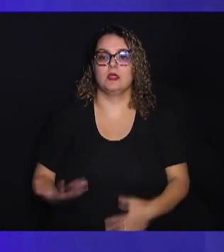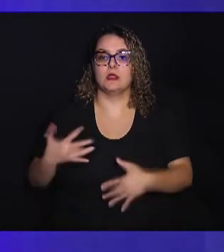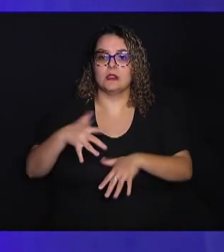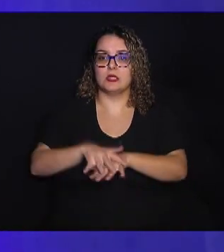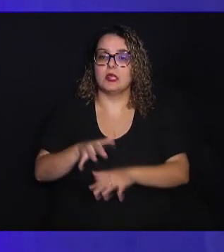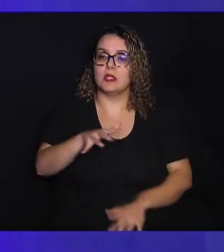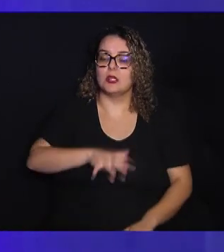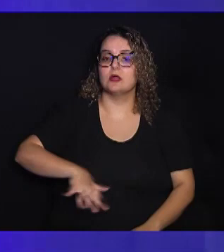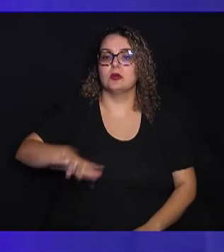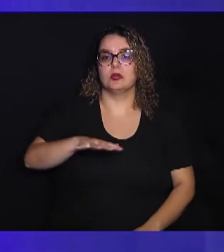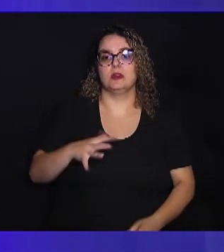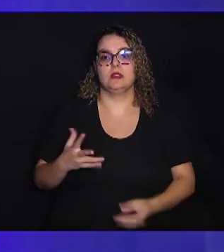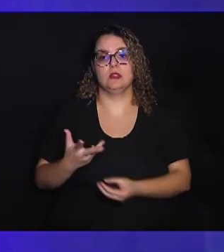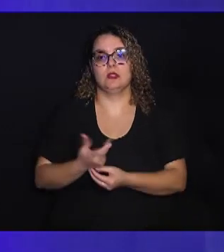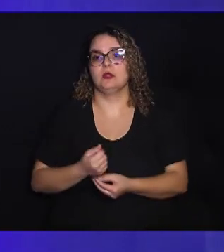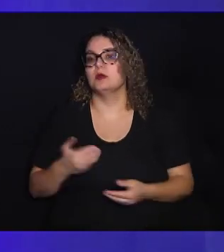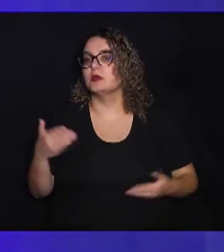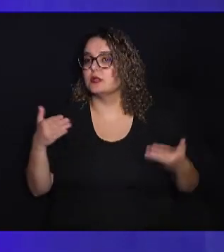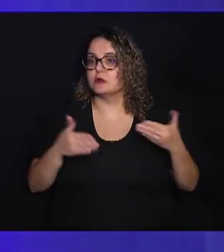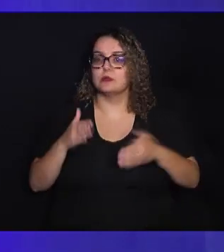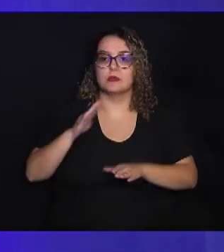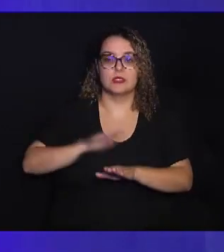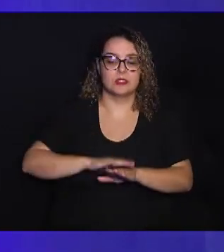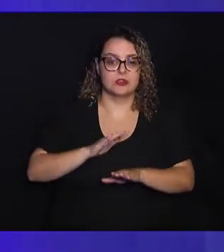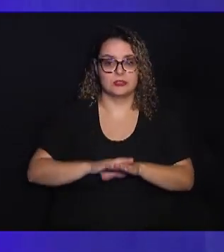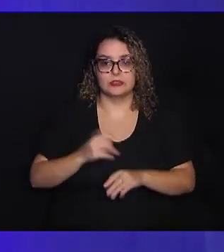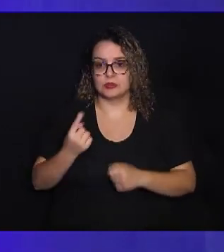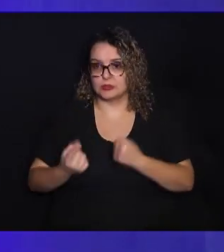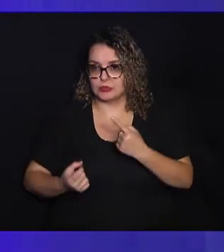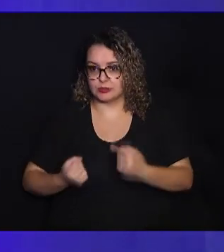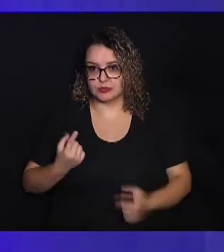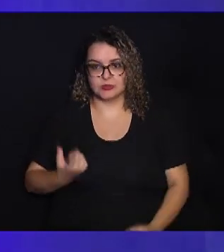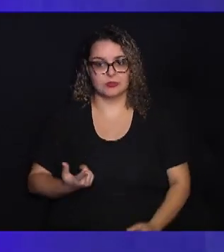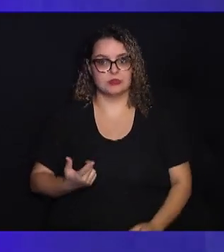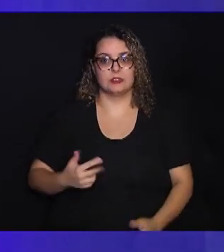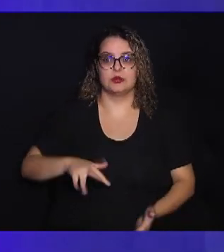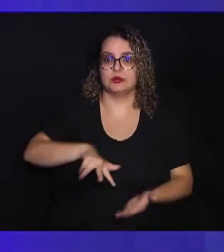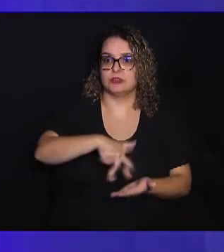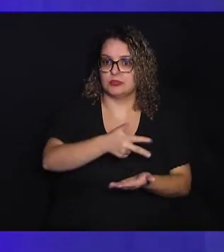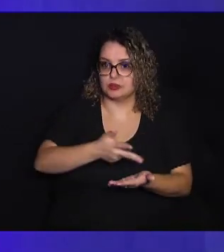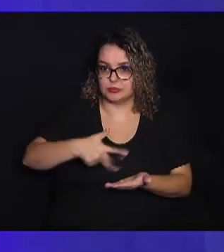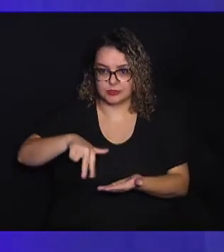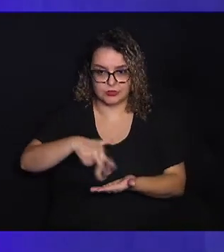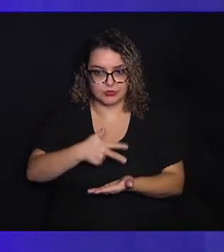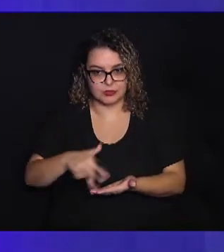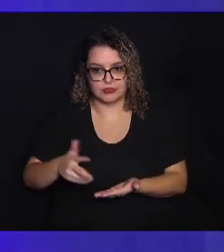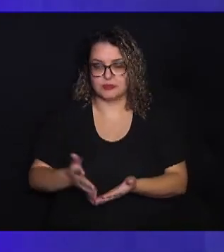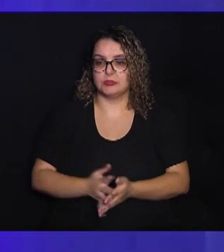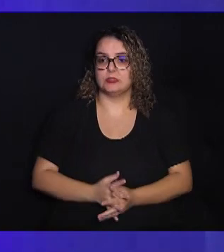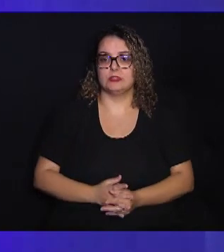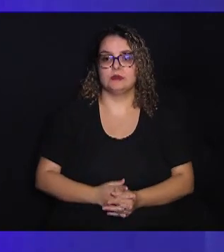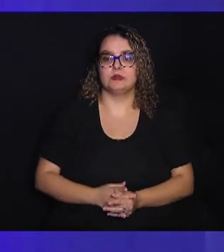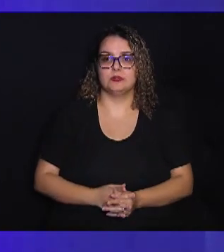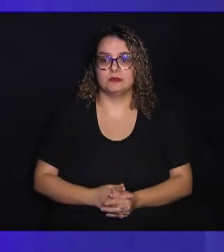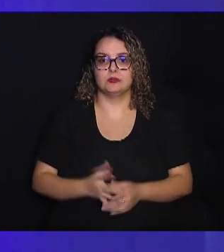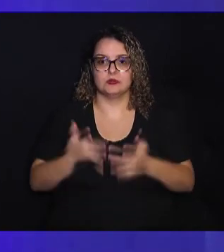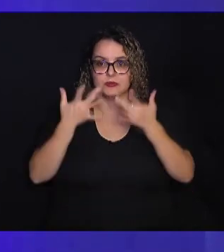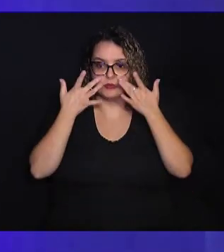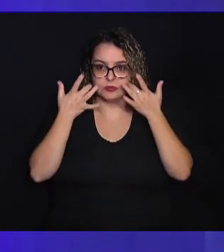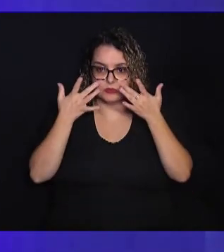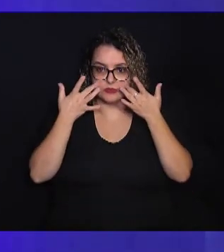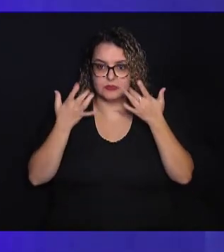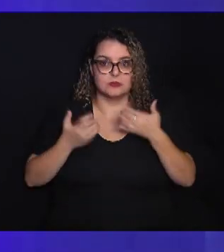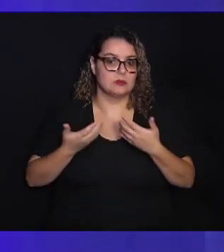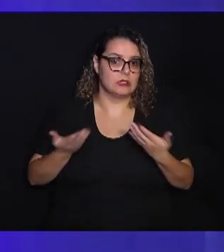arte, quem participa de uma atividade, seja ela de dança, de teatro,